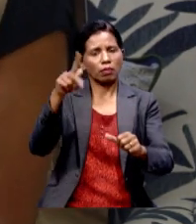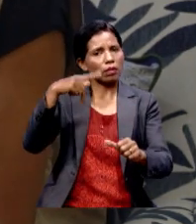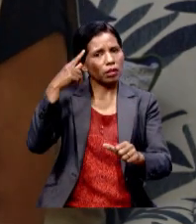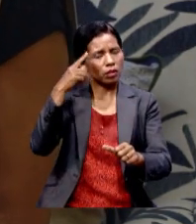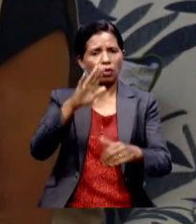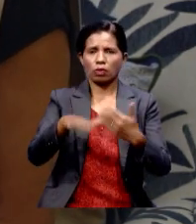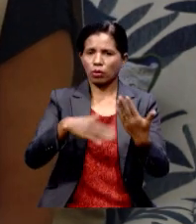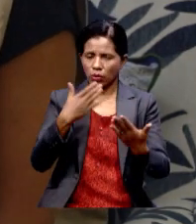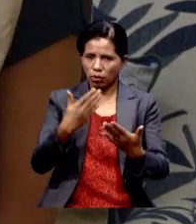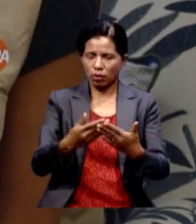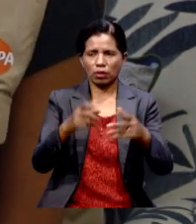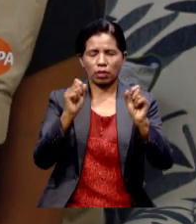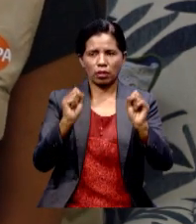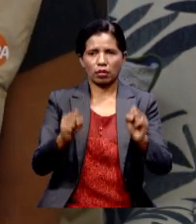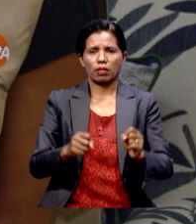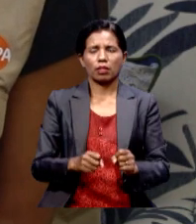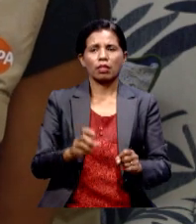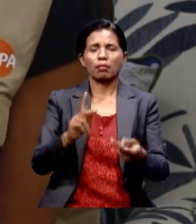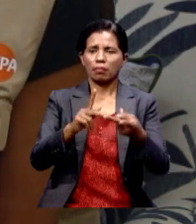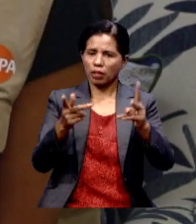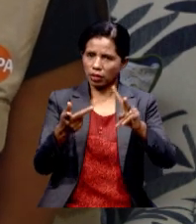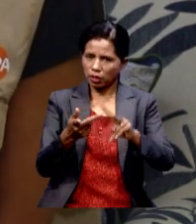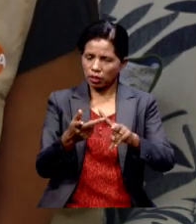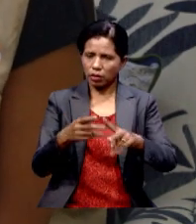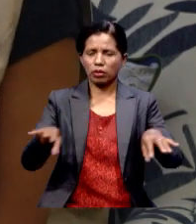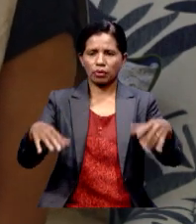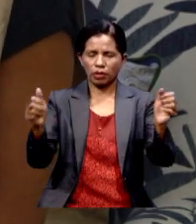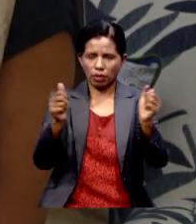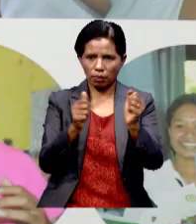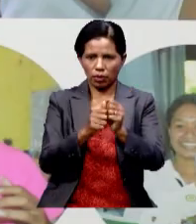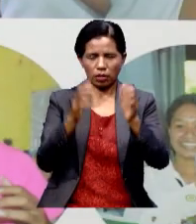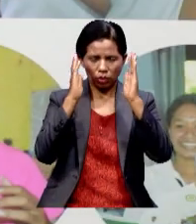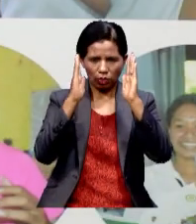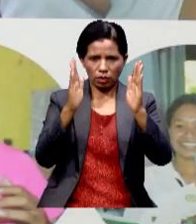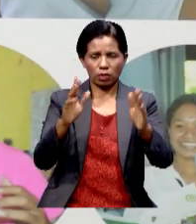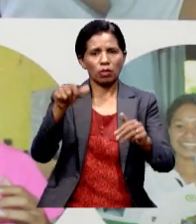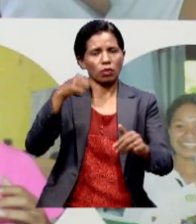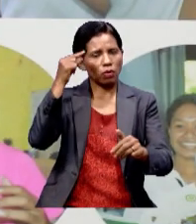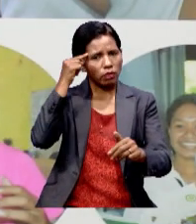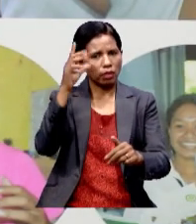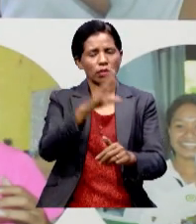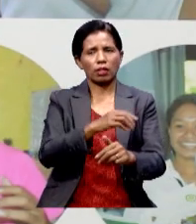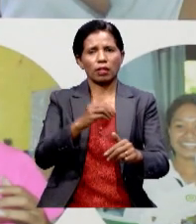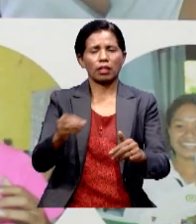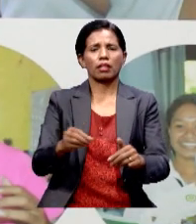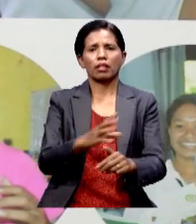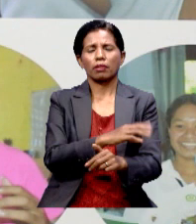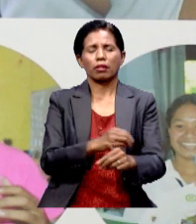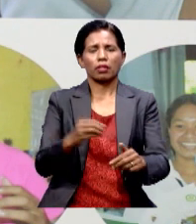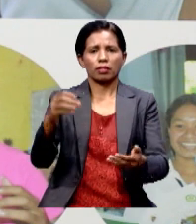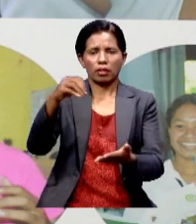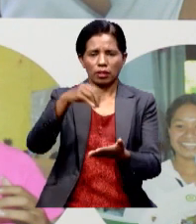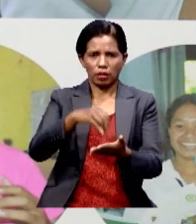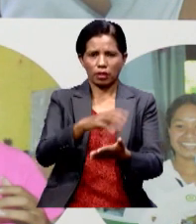todos os parceiros trabalhem em conjunto, é necessário que de facto o governo aplique mais investimento e